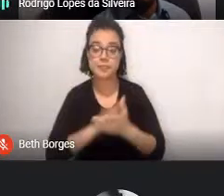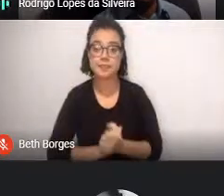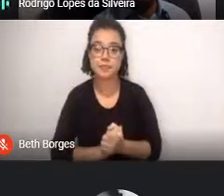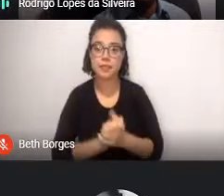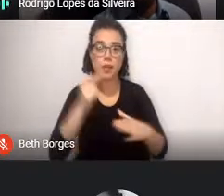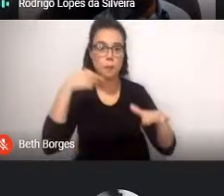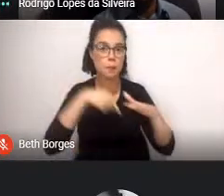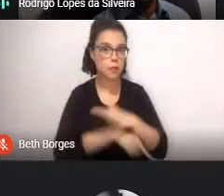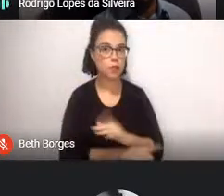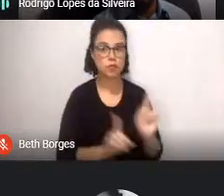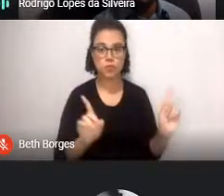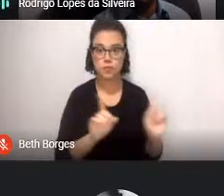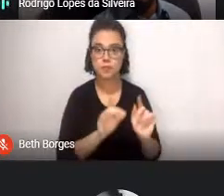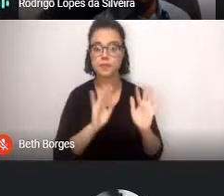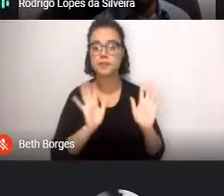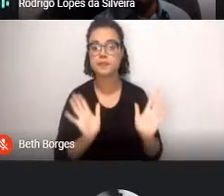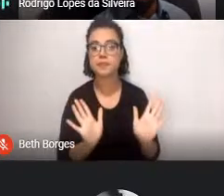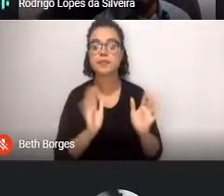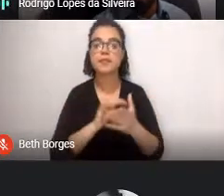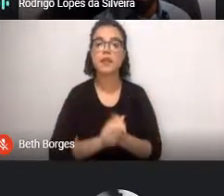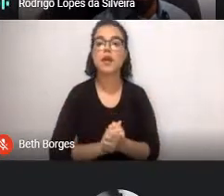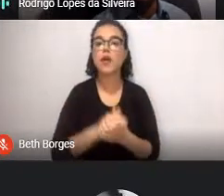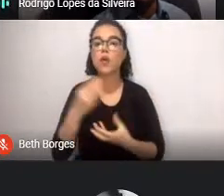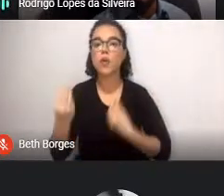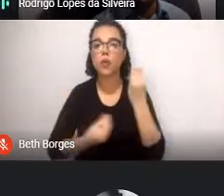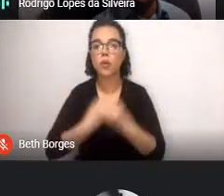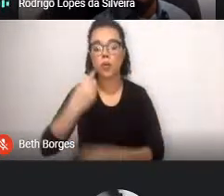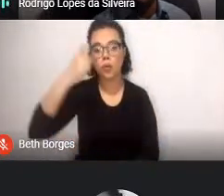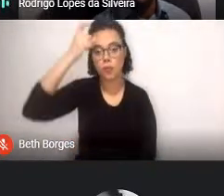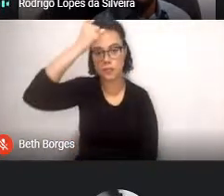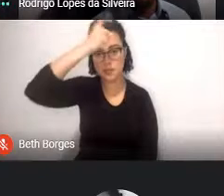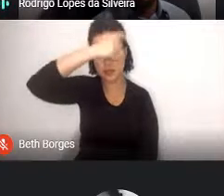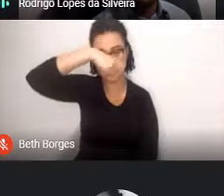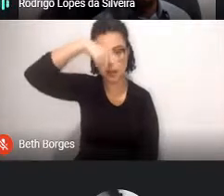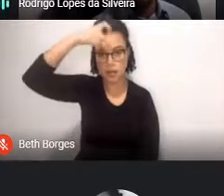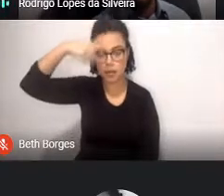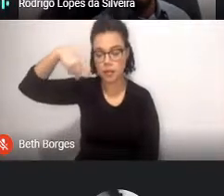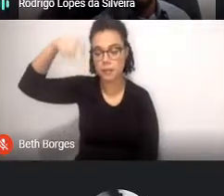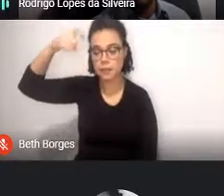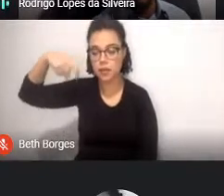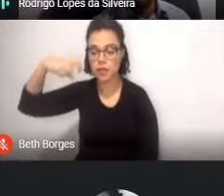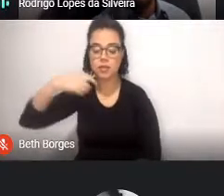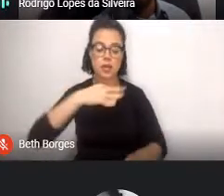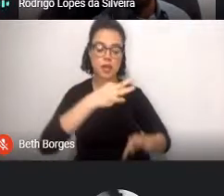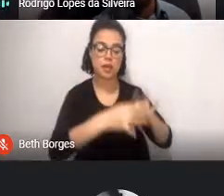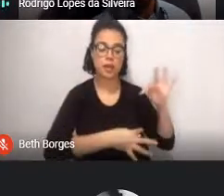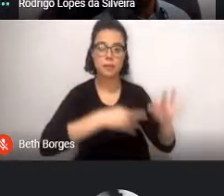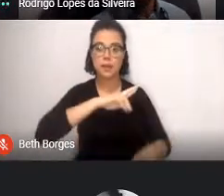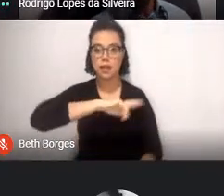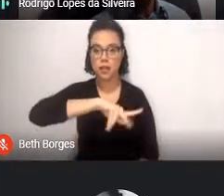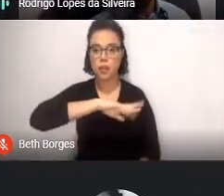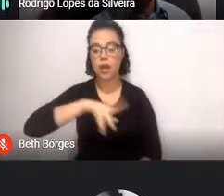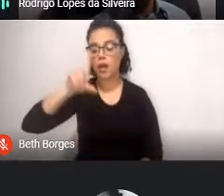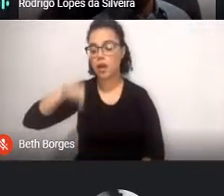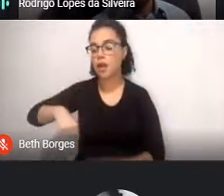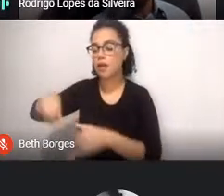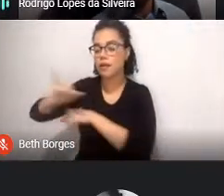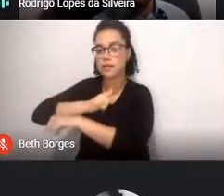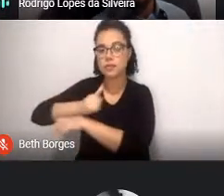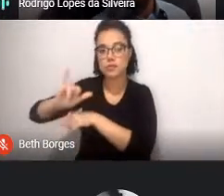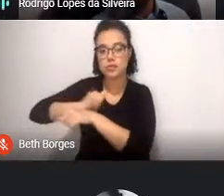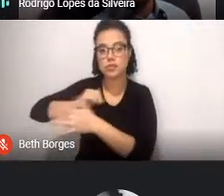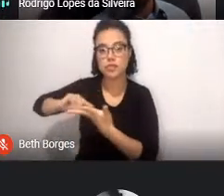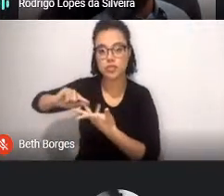A hipnose não é uma terapia, e sim uma ferramenta integrativa às técnicas de uma abordagem específica. Independente